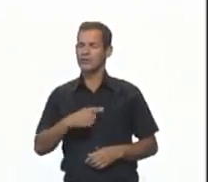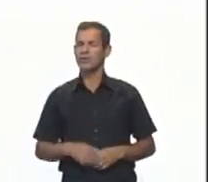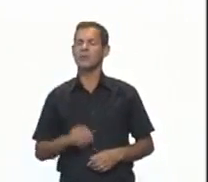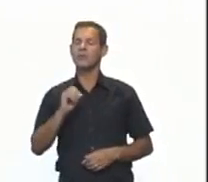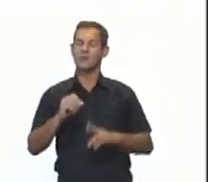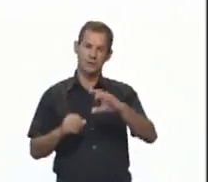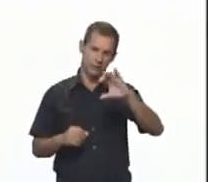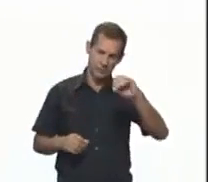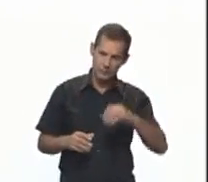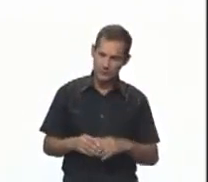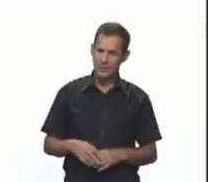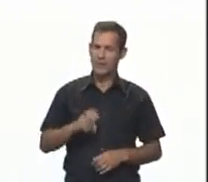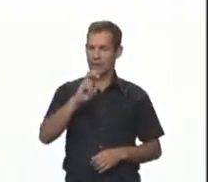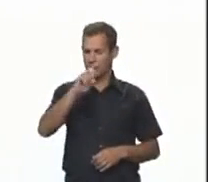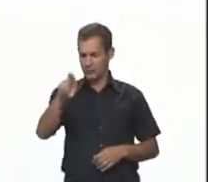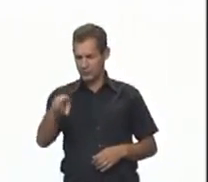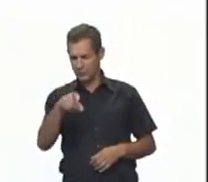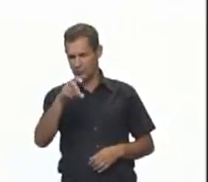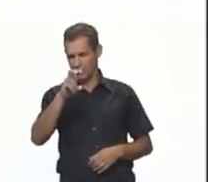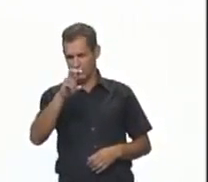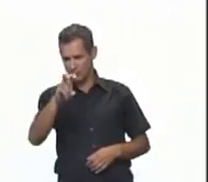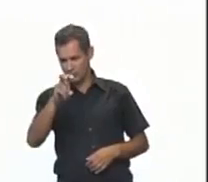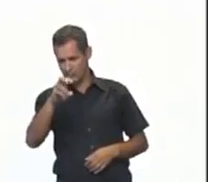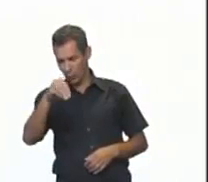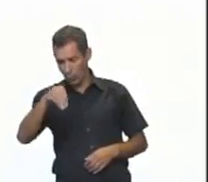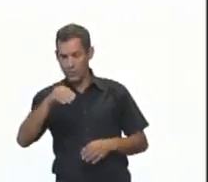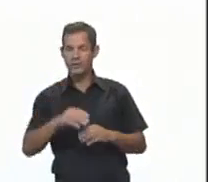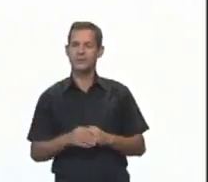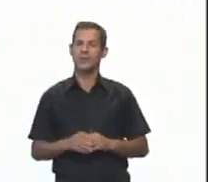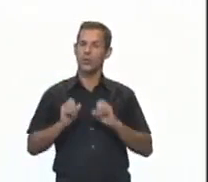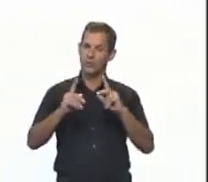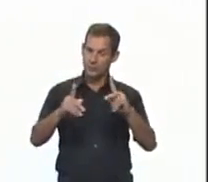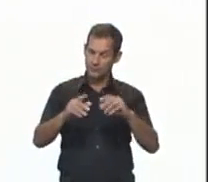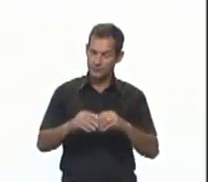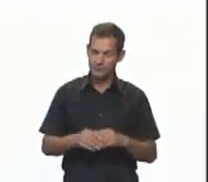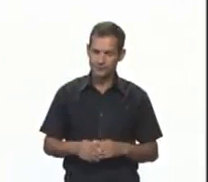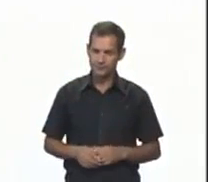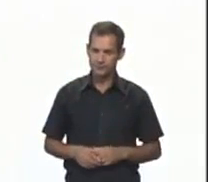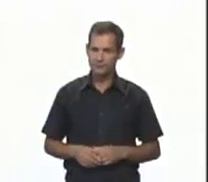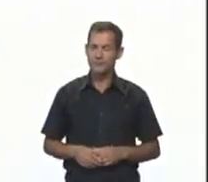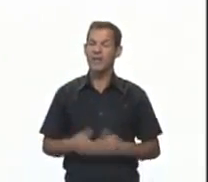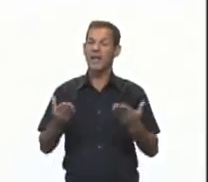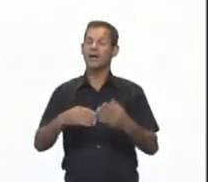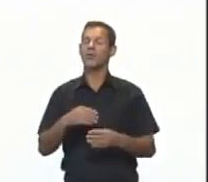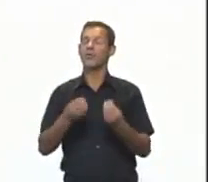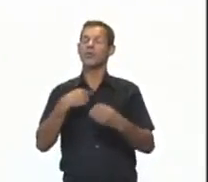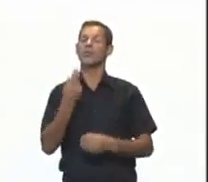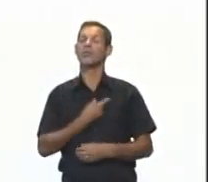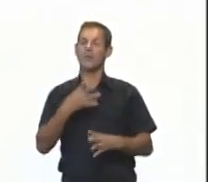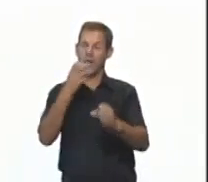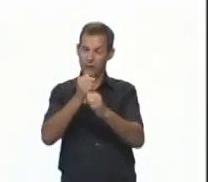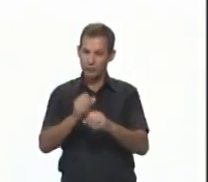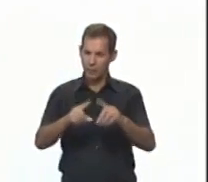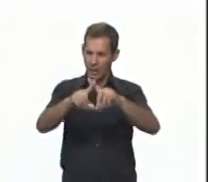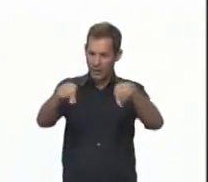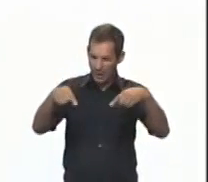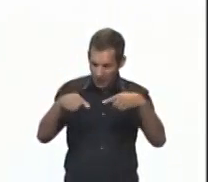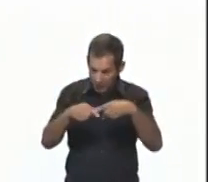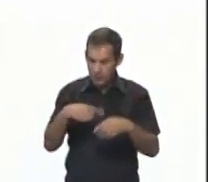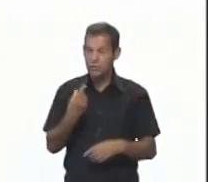obter que o raio é de 5,5 metros, né? E agora, como que a gente vai calcular a